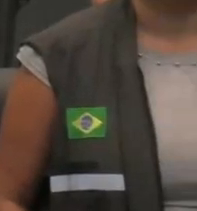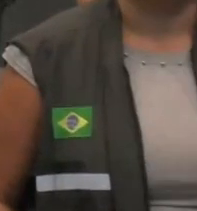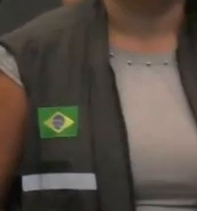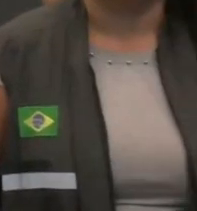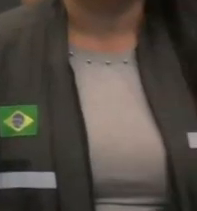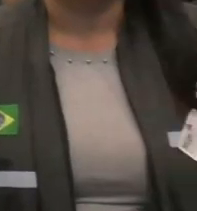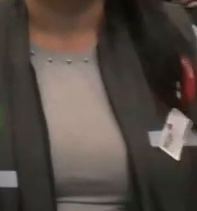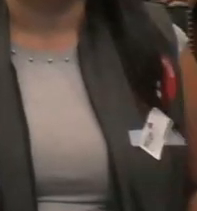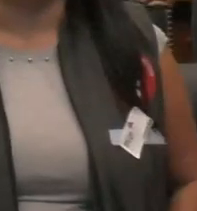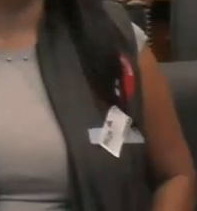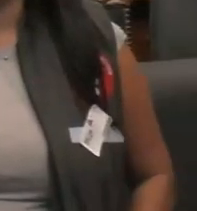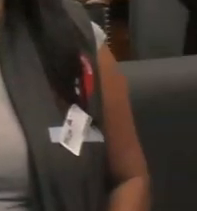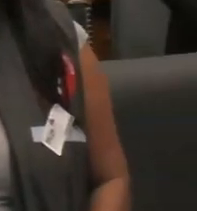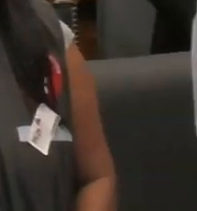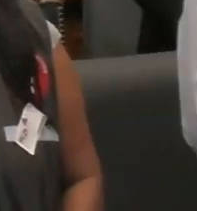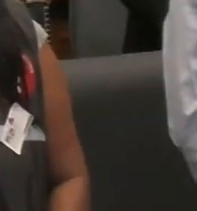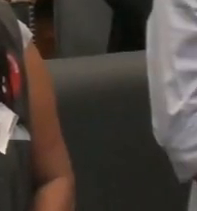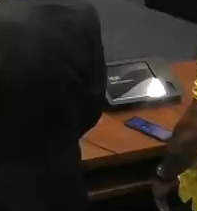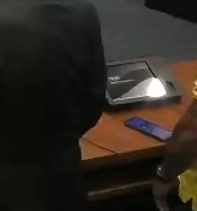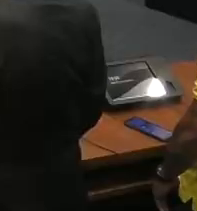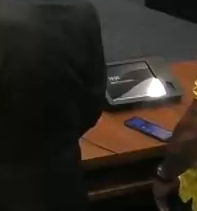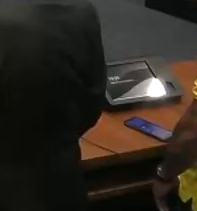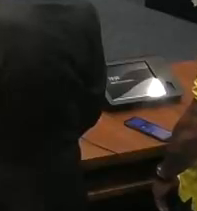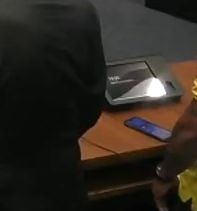pela própria natureza